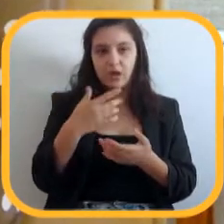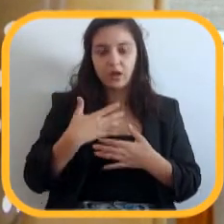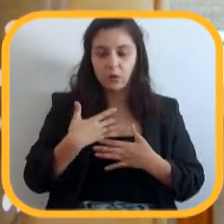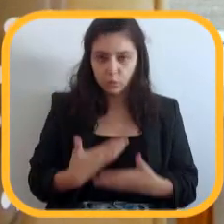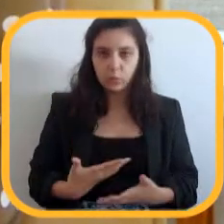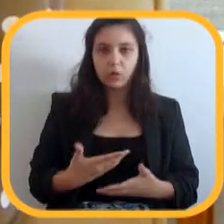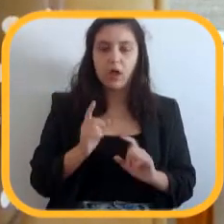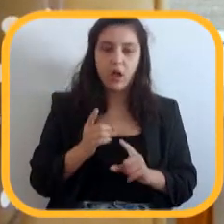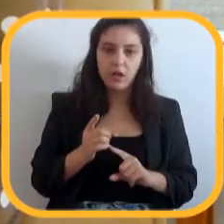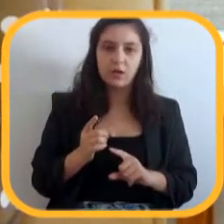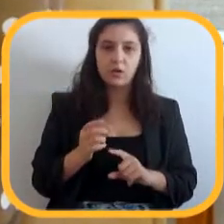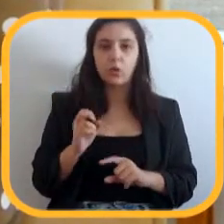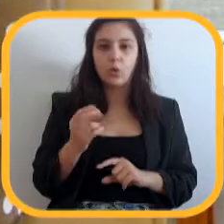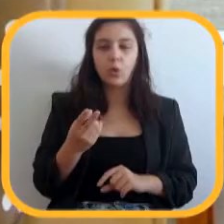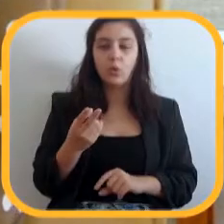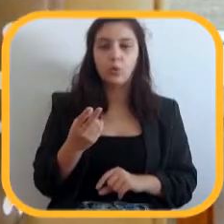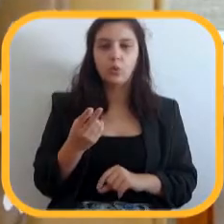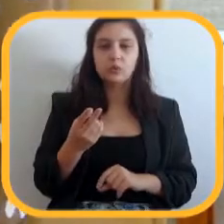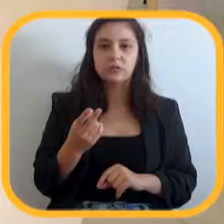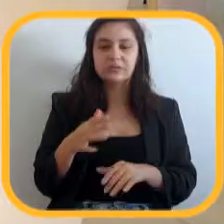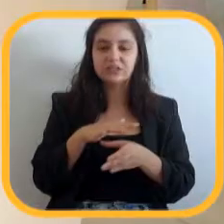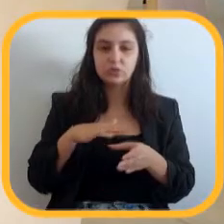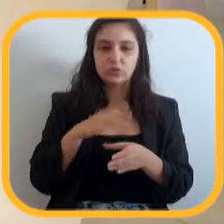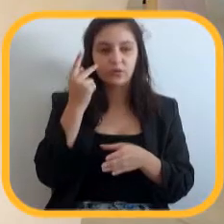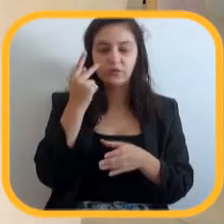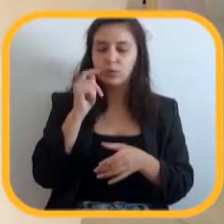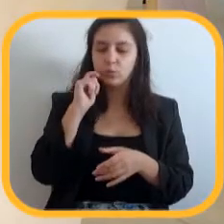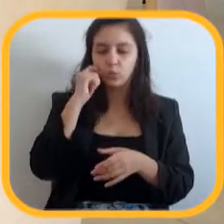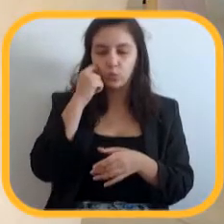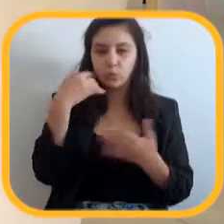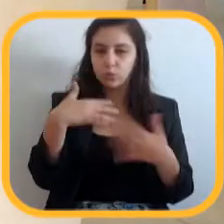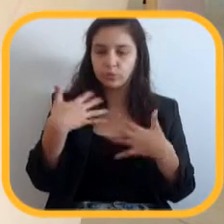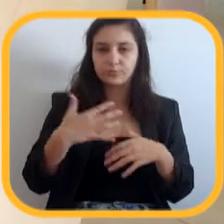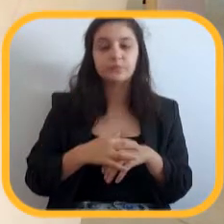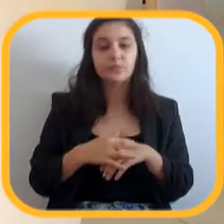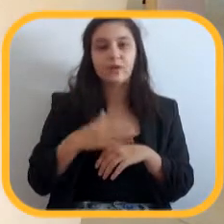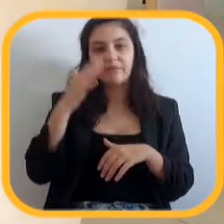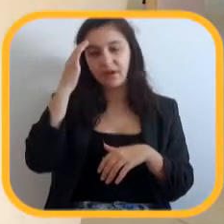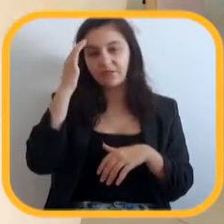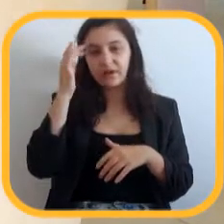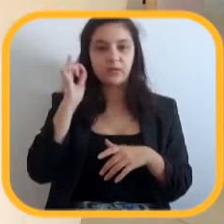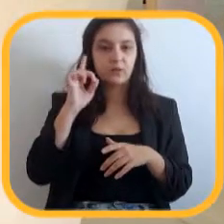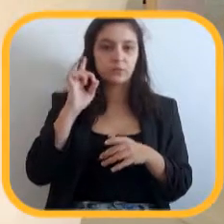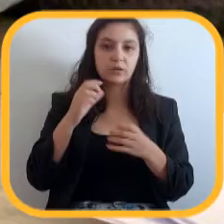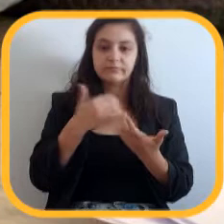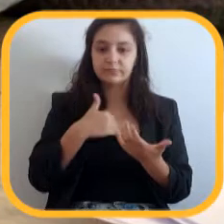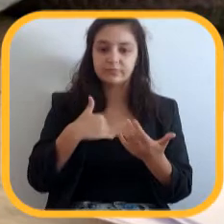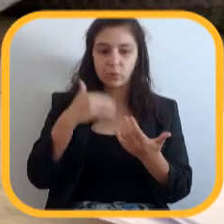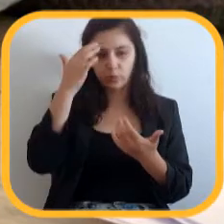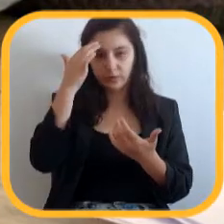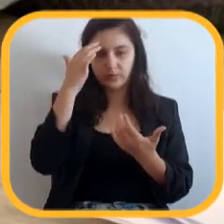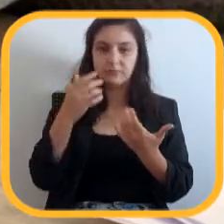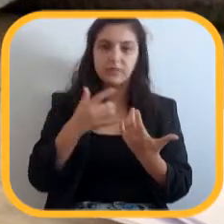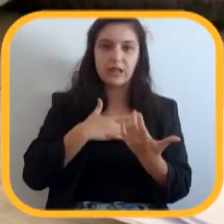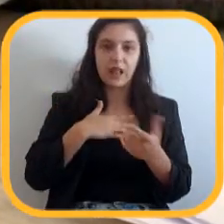burnout ou ter situações de vida muito exigentes. A consciencialização da importância da saúde mental nas empresas é